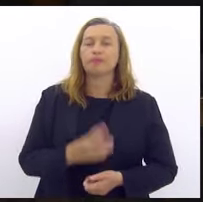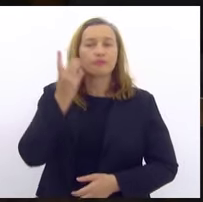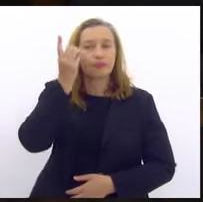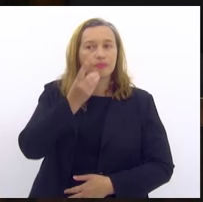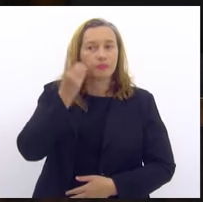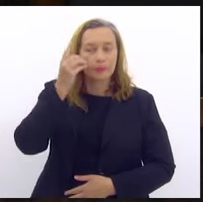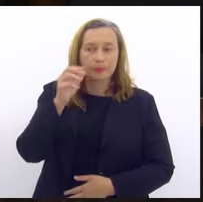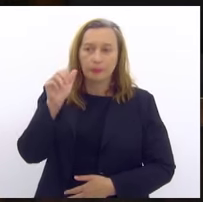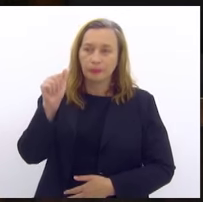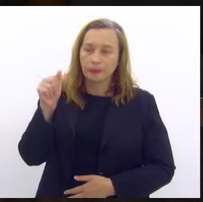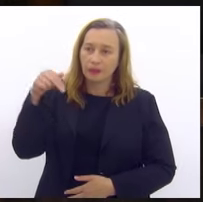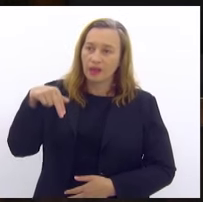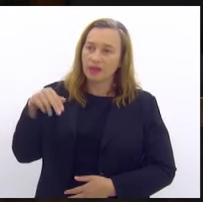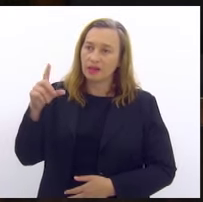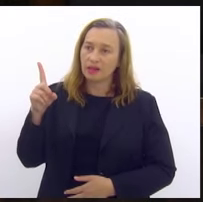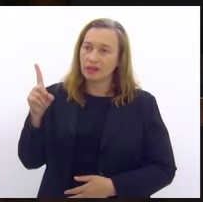Deputado André Correia.